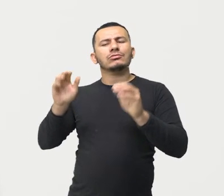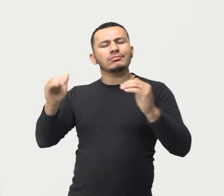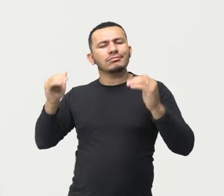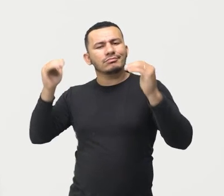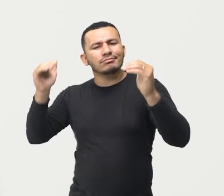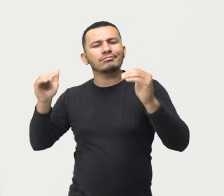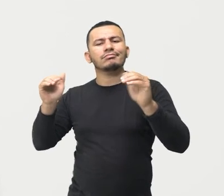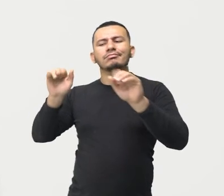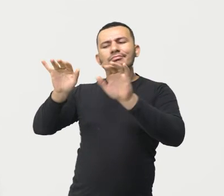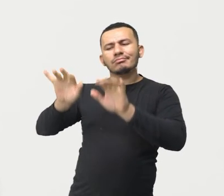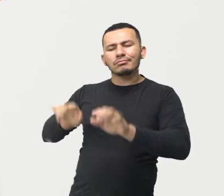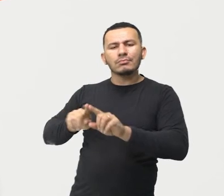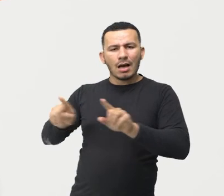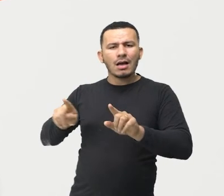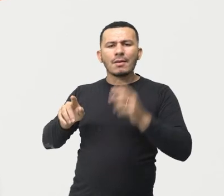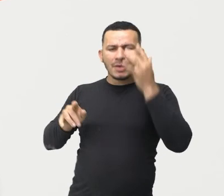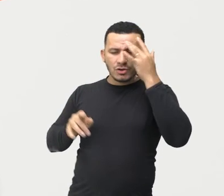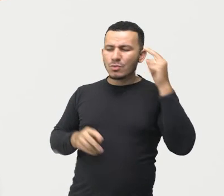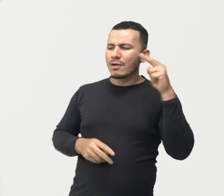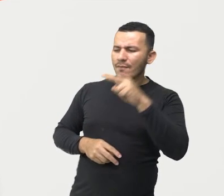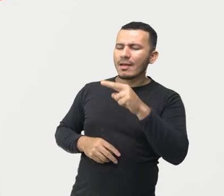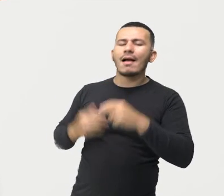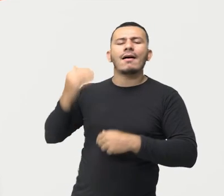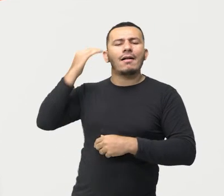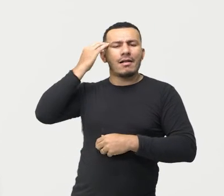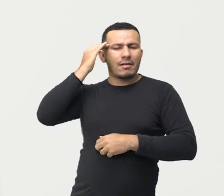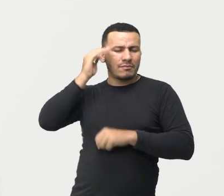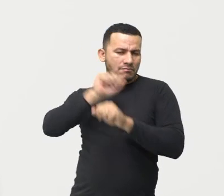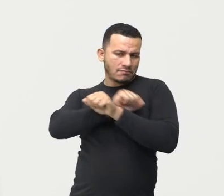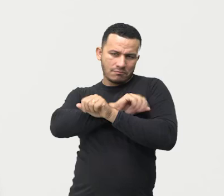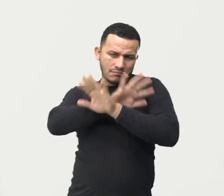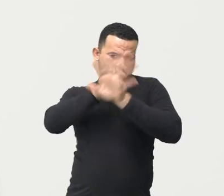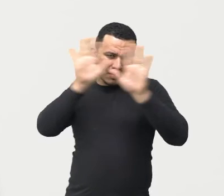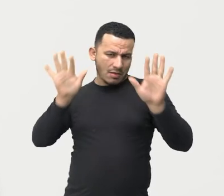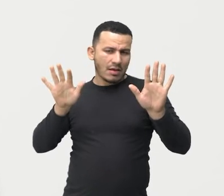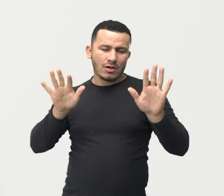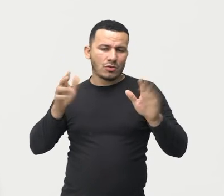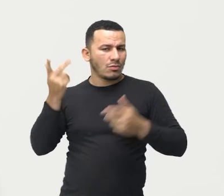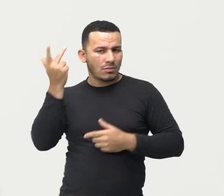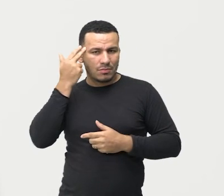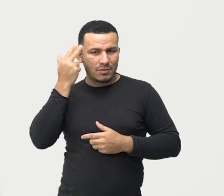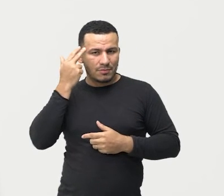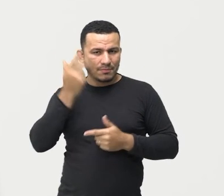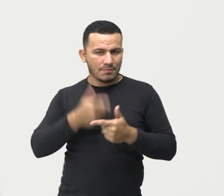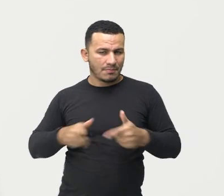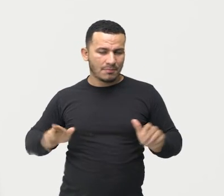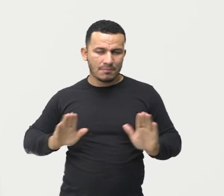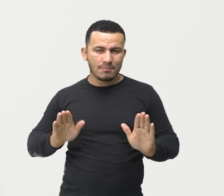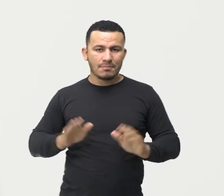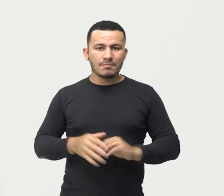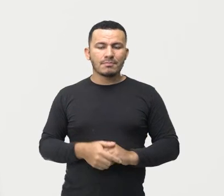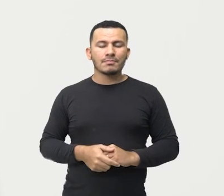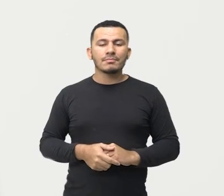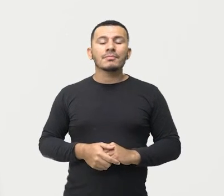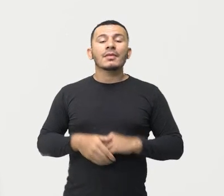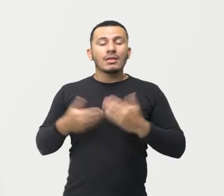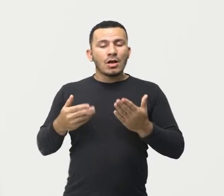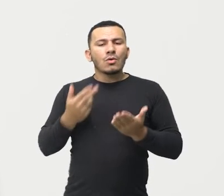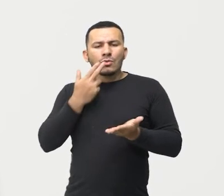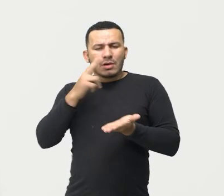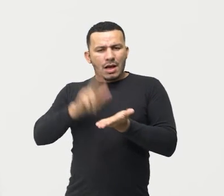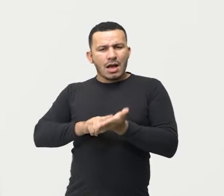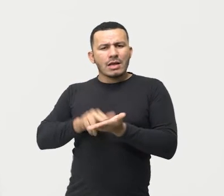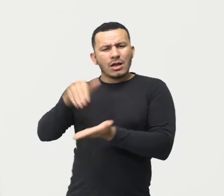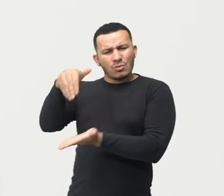mas sem questões relacionadas aí a problemas de ortografia e tudo mais, né? Então, ao